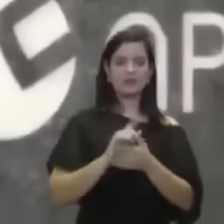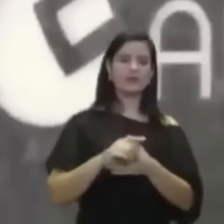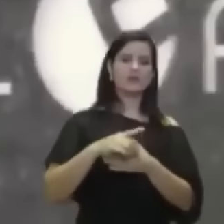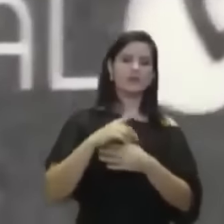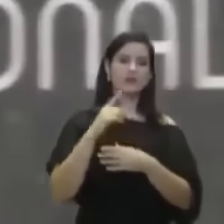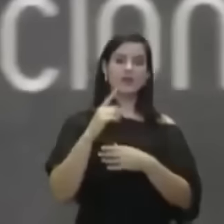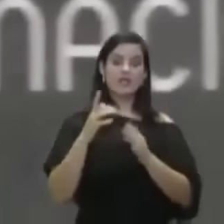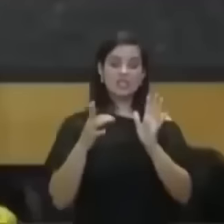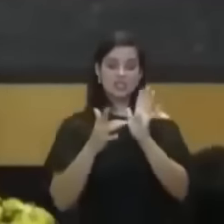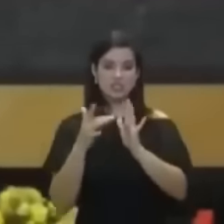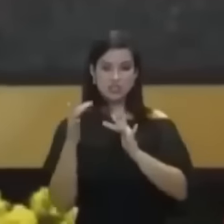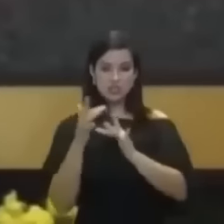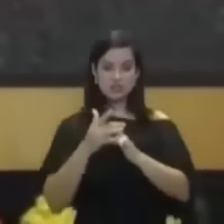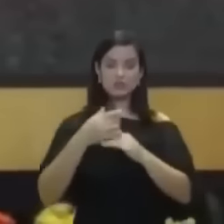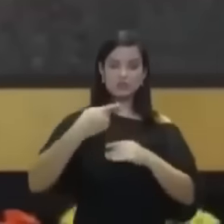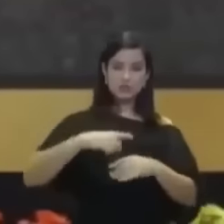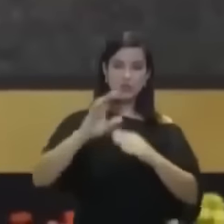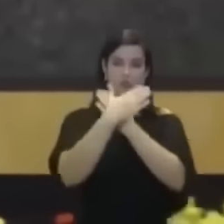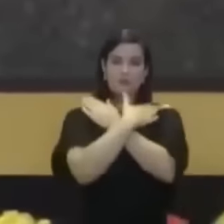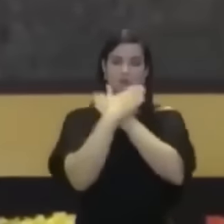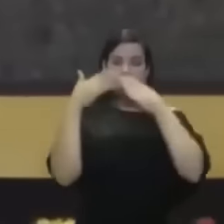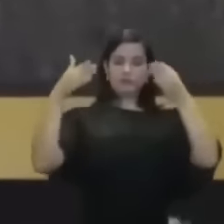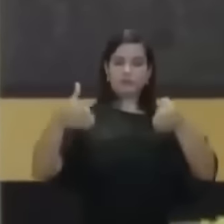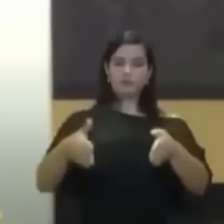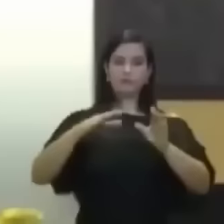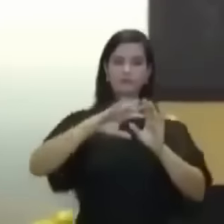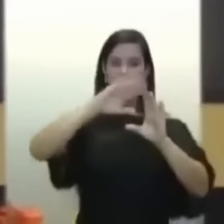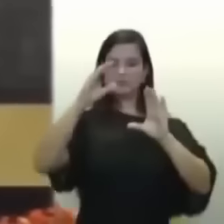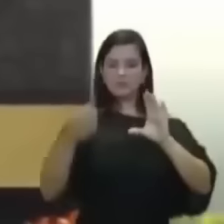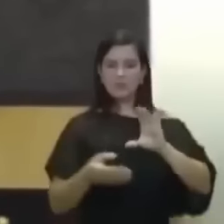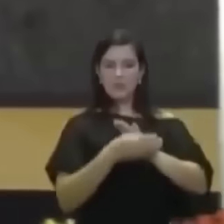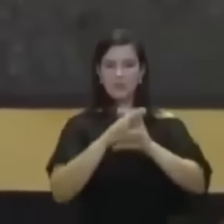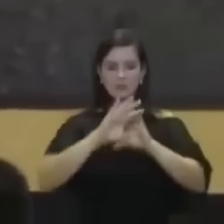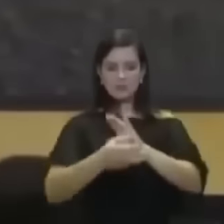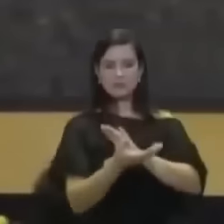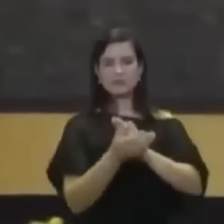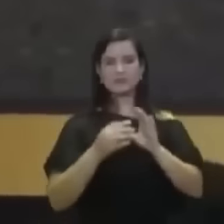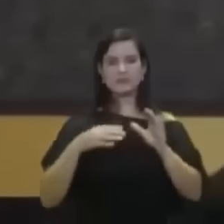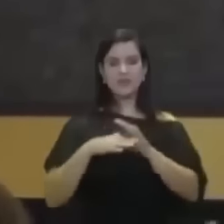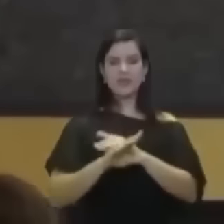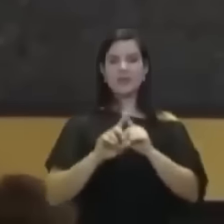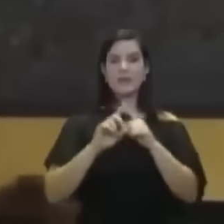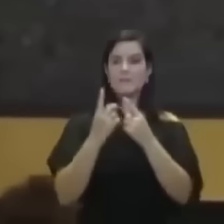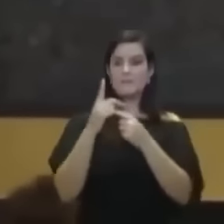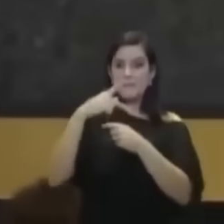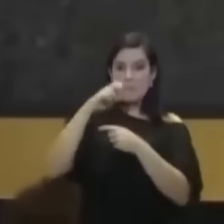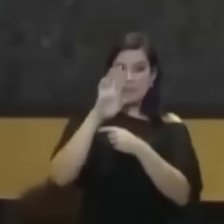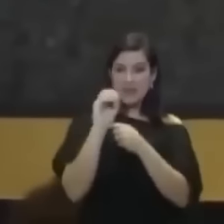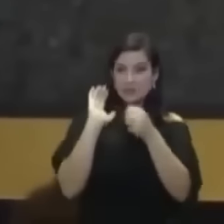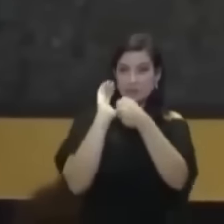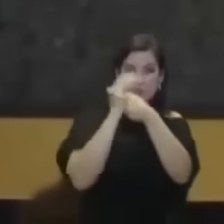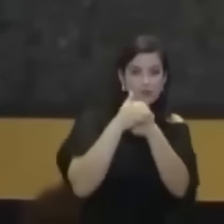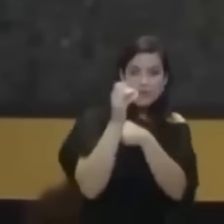Jesus é sepultado, e Pedro não está lá. Passa o sábado, o silêncio da morte, e Pedro está trancado com medo dos